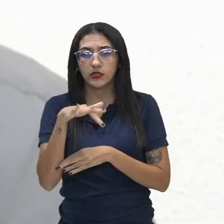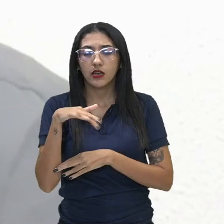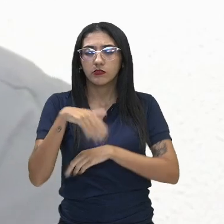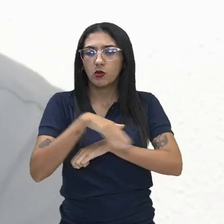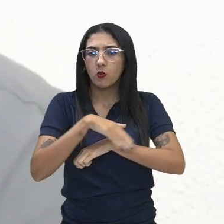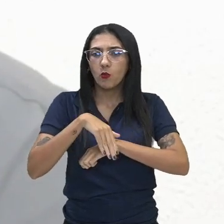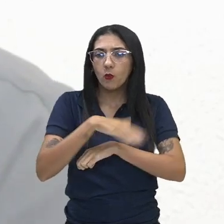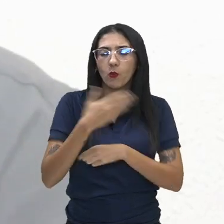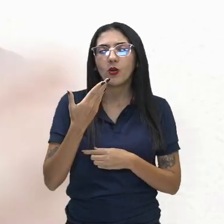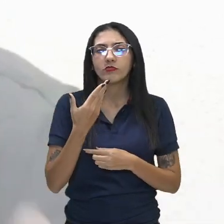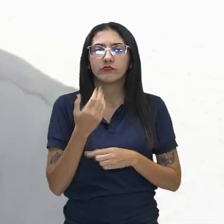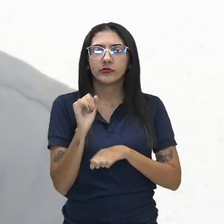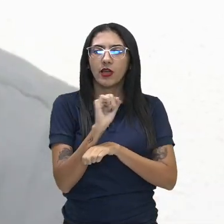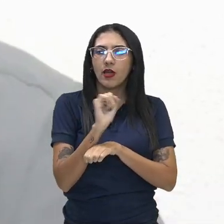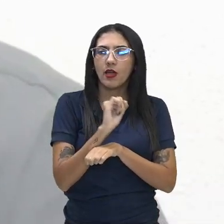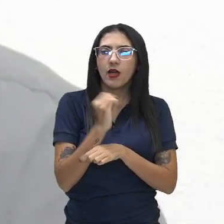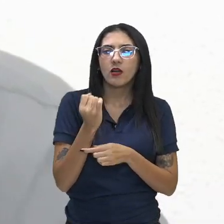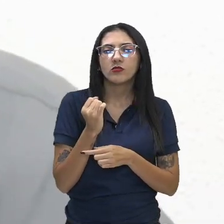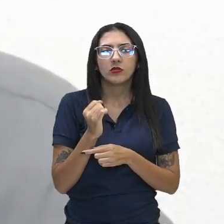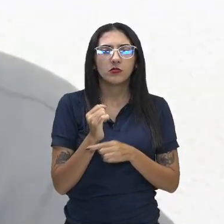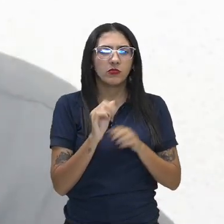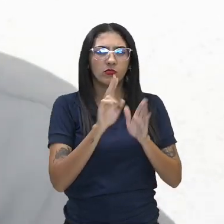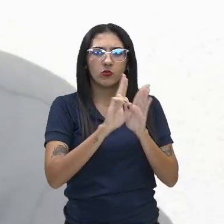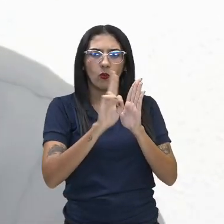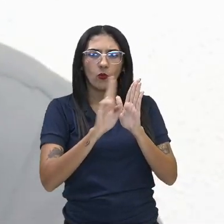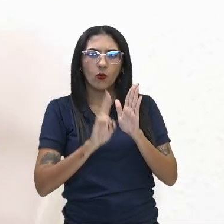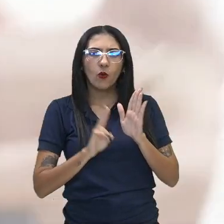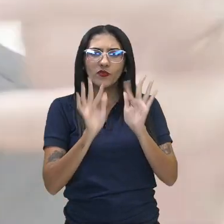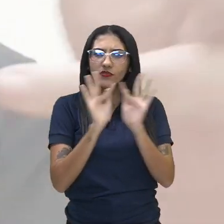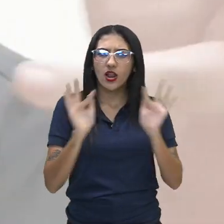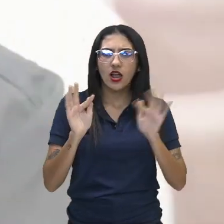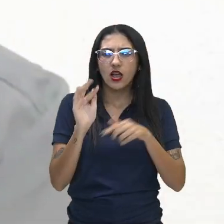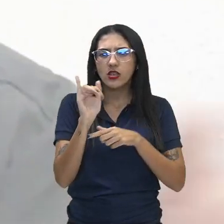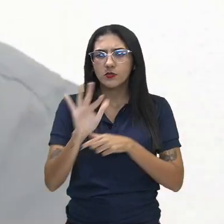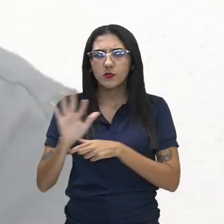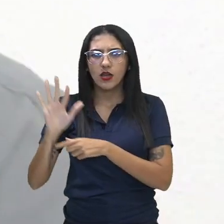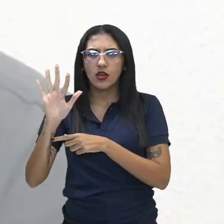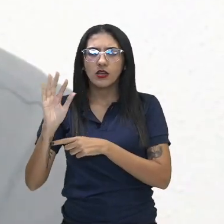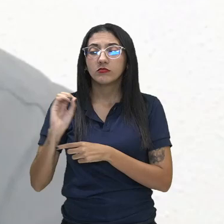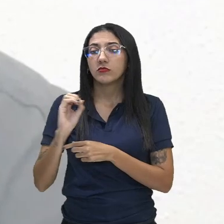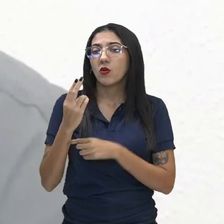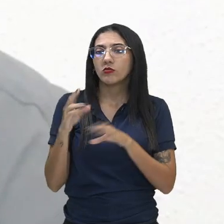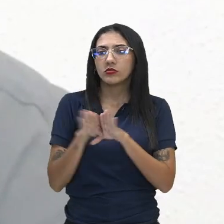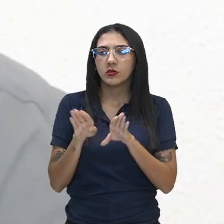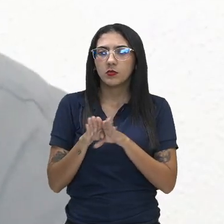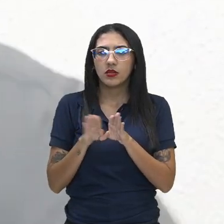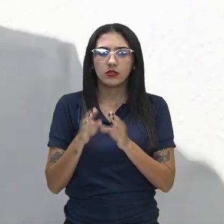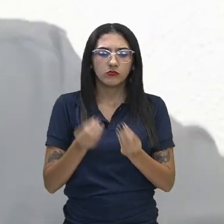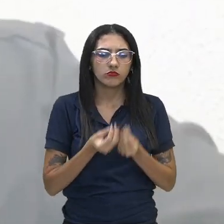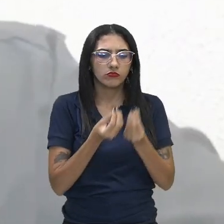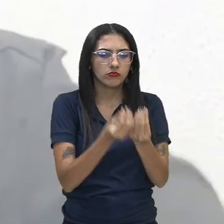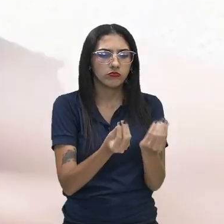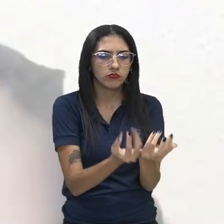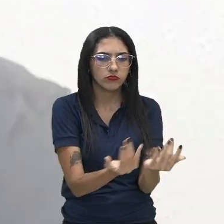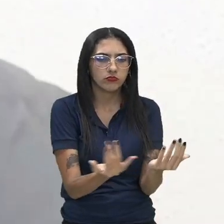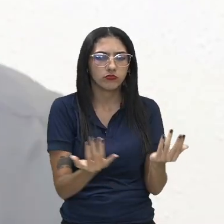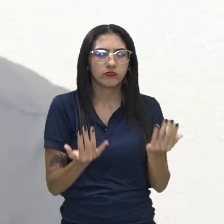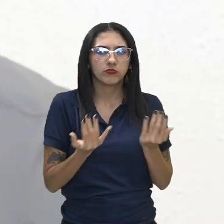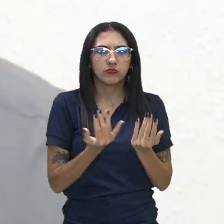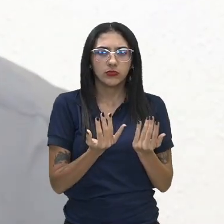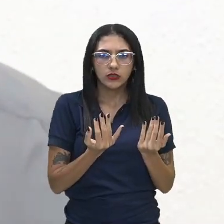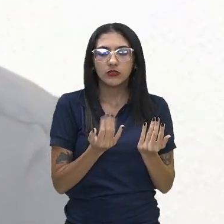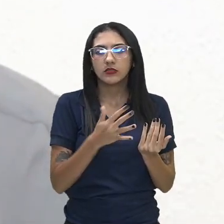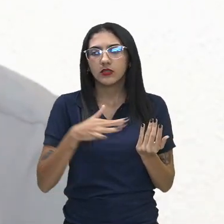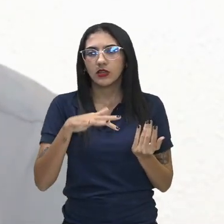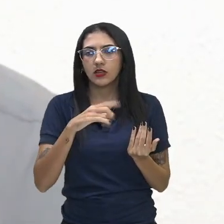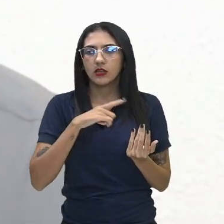nos carros, sejam com mensagens, sejam com imagens, sejam com oferendas que estão presentes ao redor